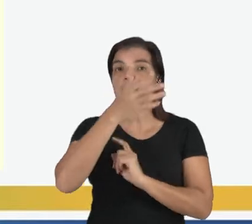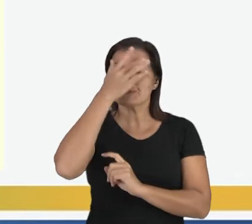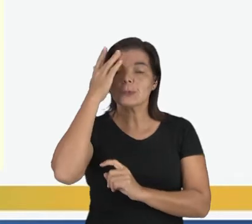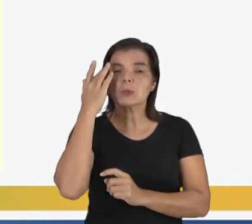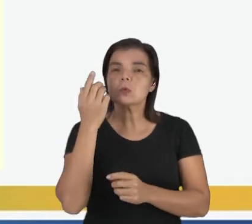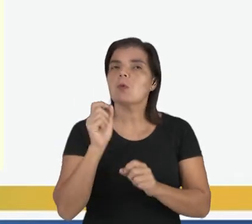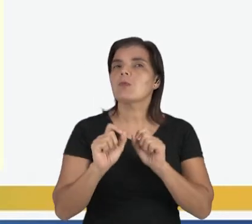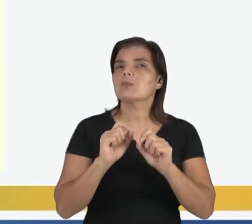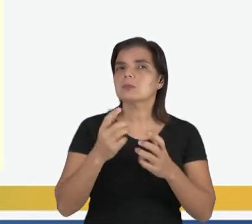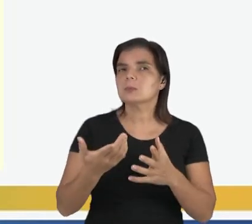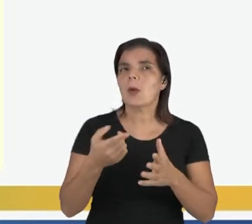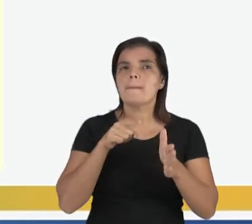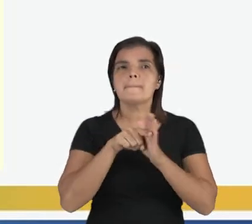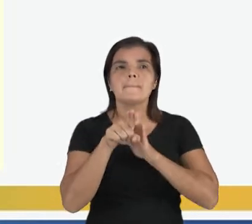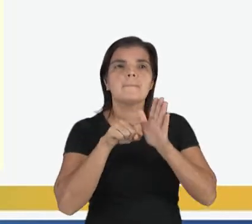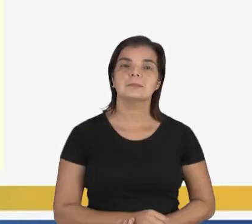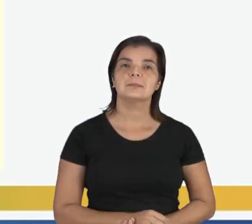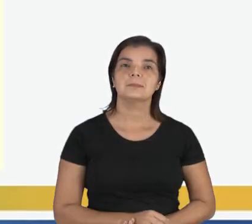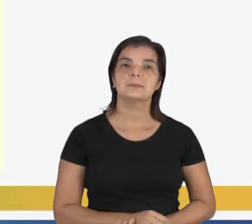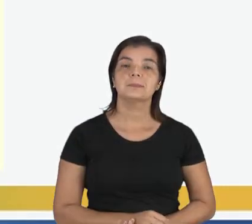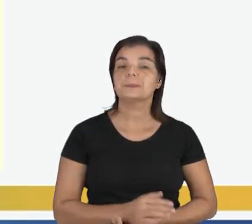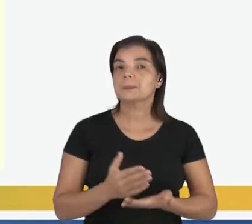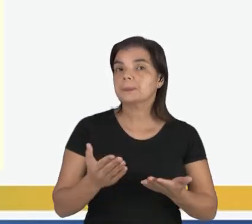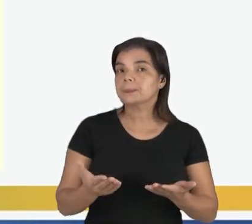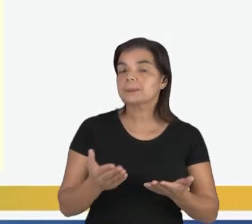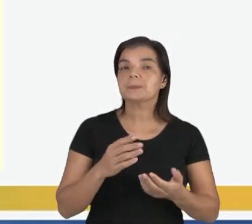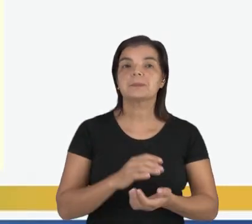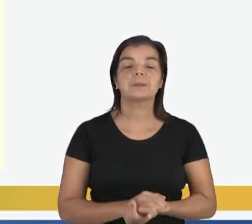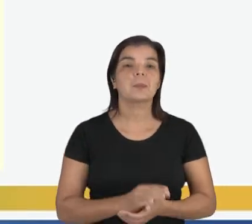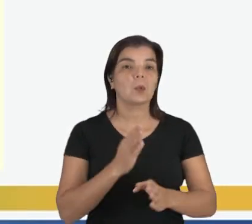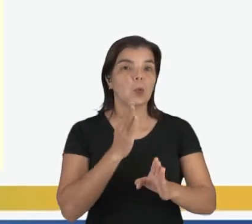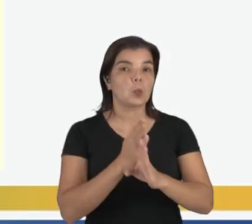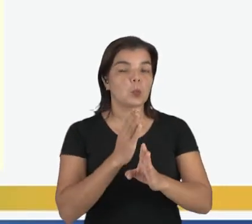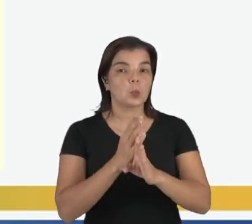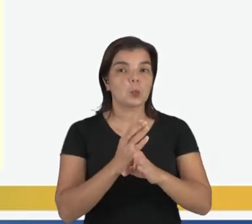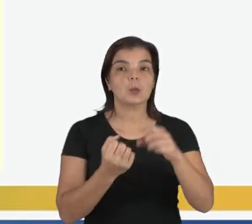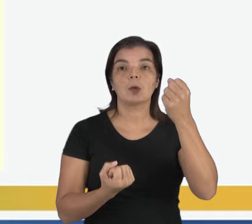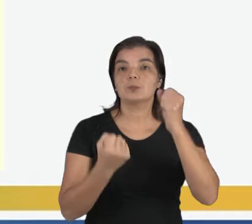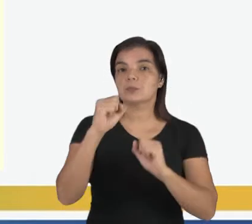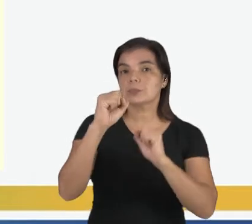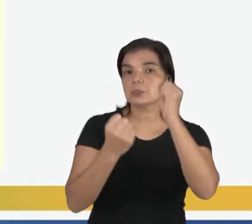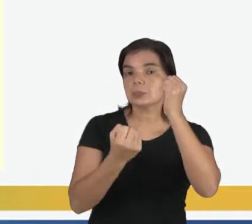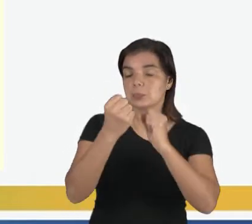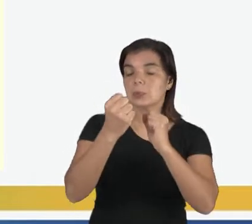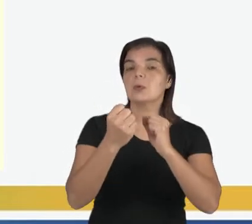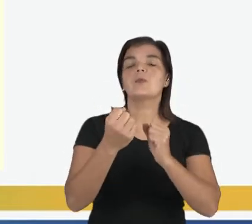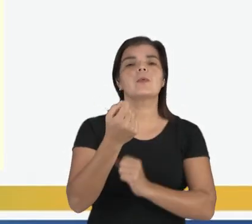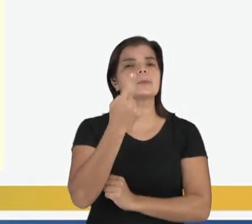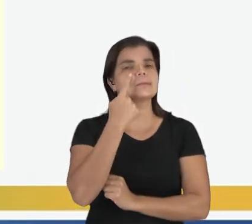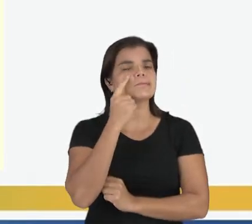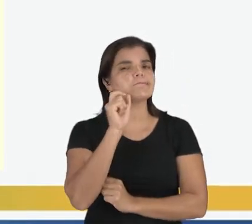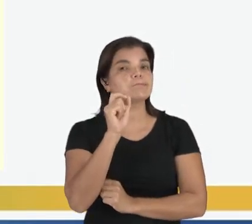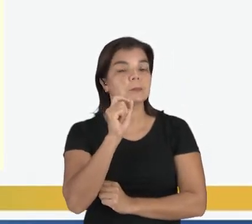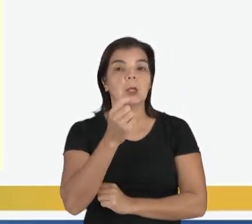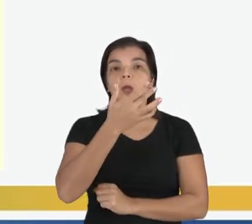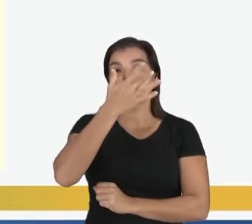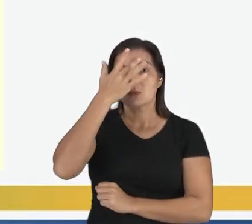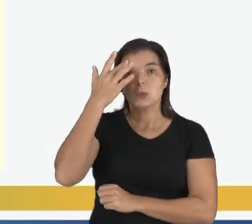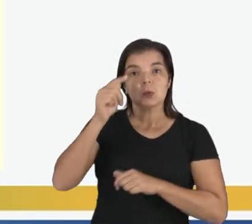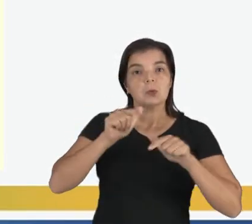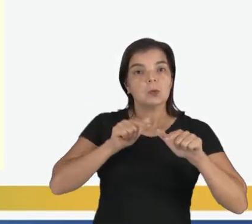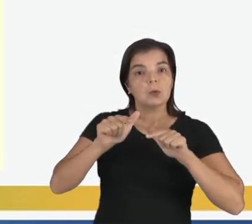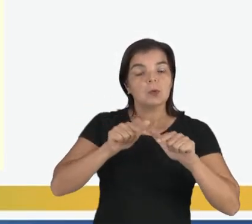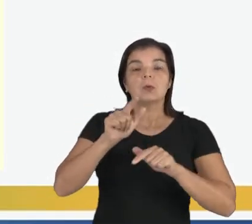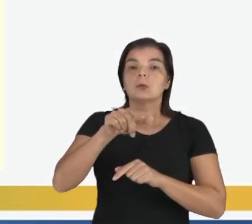vão começar a questionar. Pessoal, e por conta dessa industrialização, né, nós vamos ter os operários, que vão ser